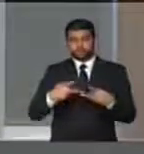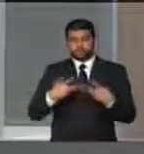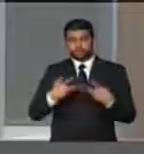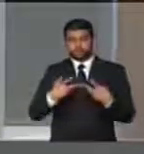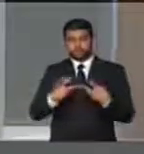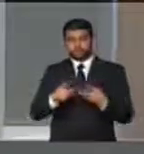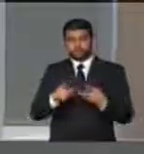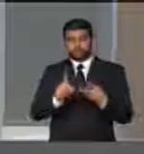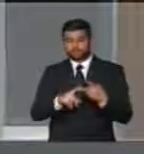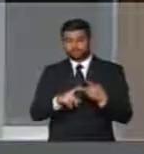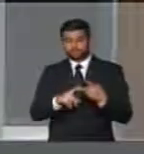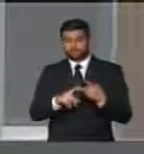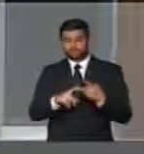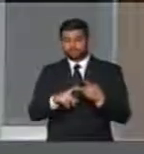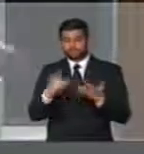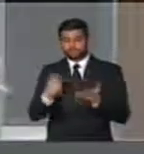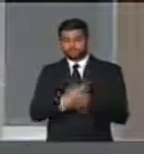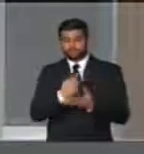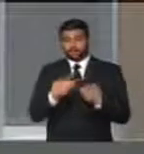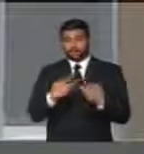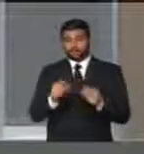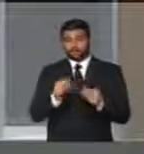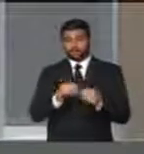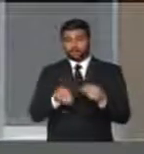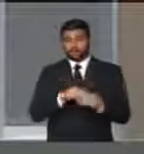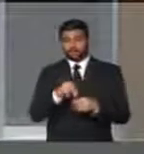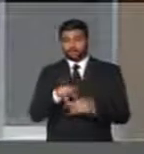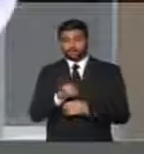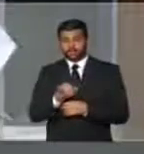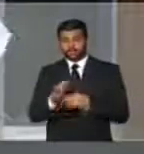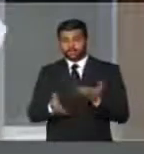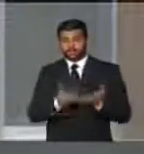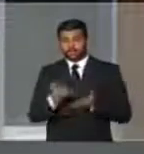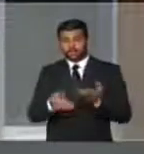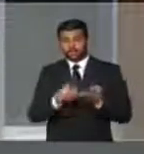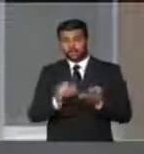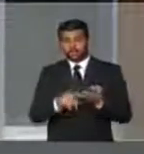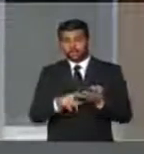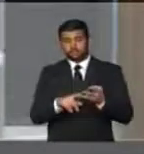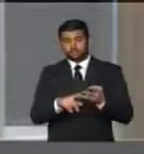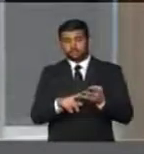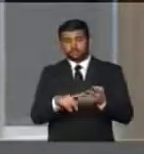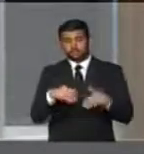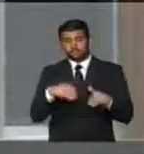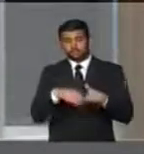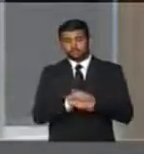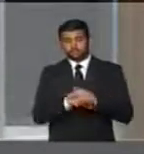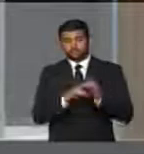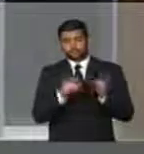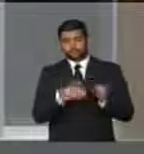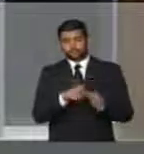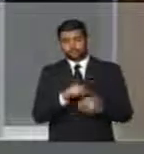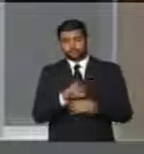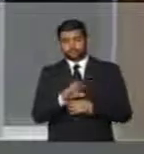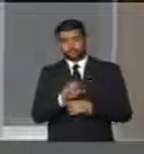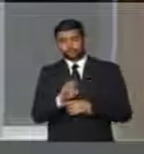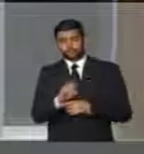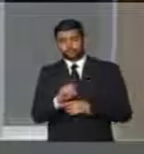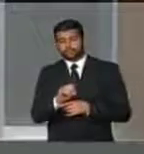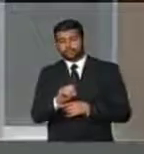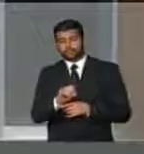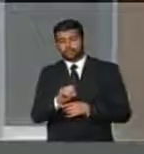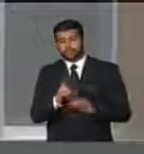cancerígenos, inclusive, que reagem com o minério no tratamento e no depósito de rejeitos,